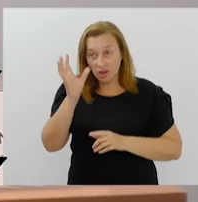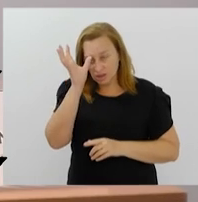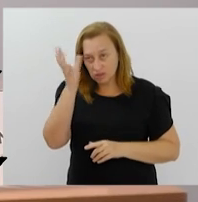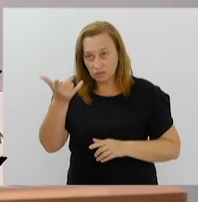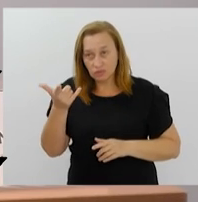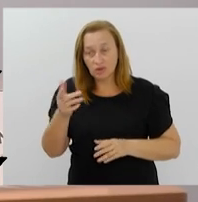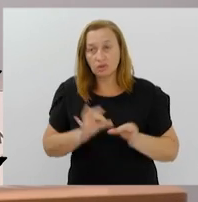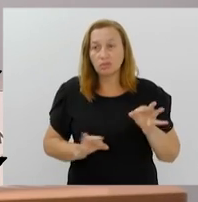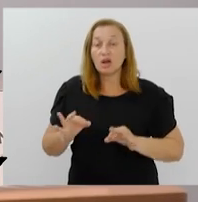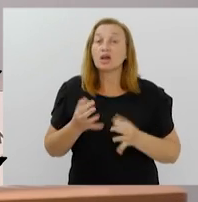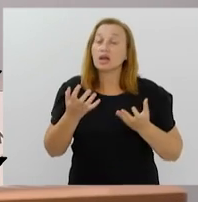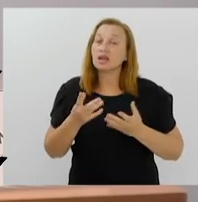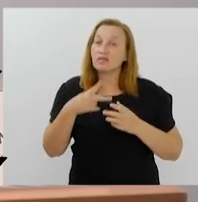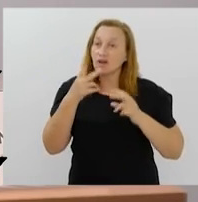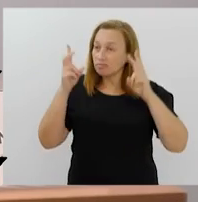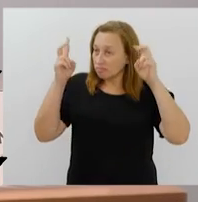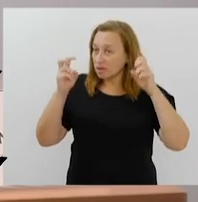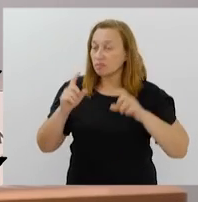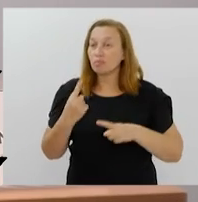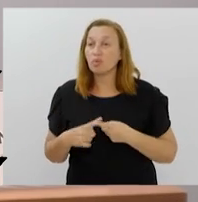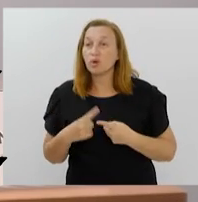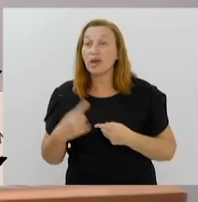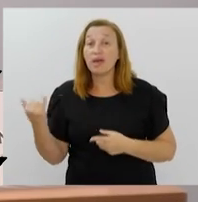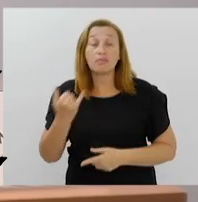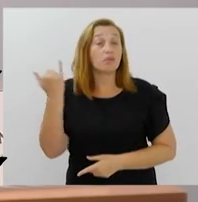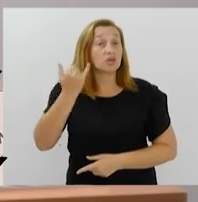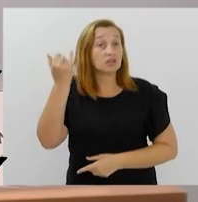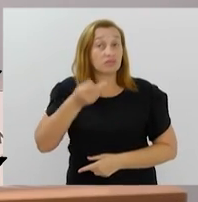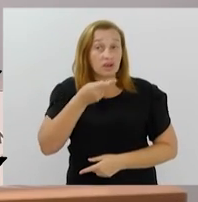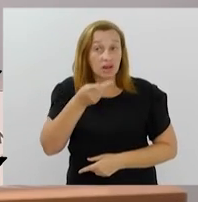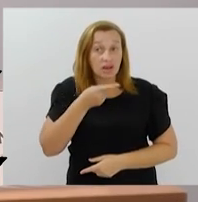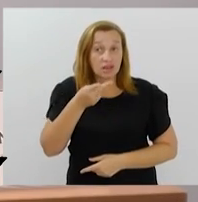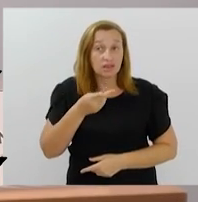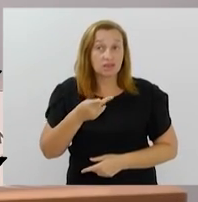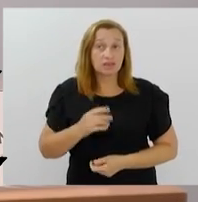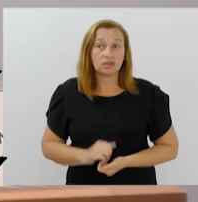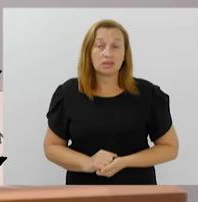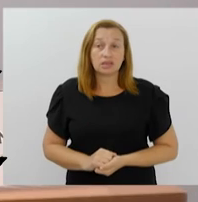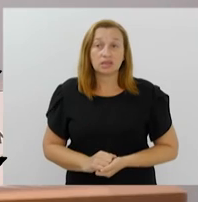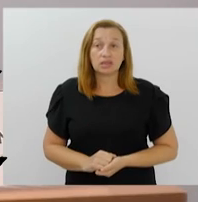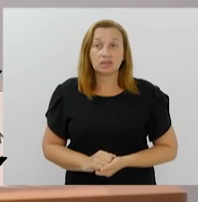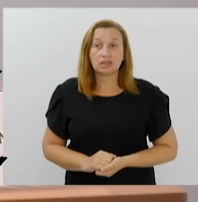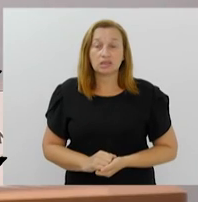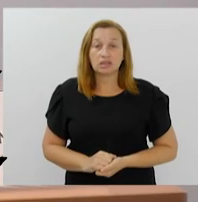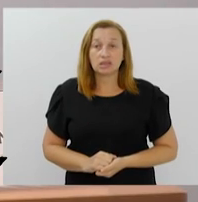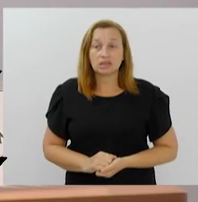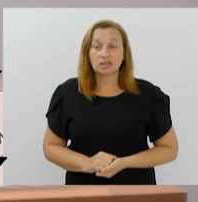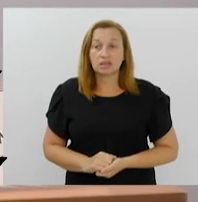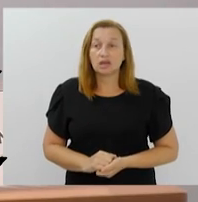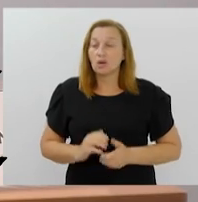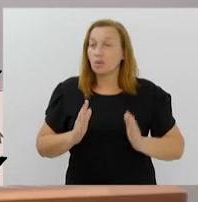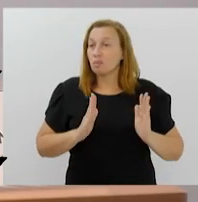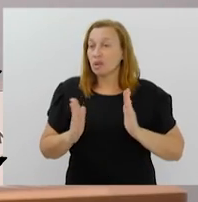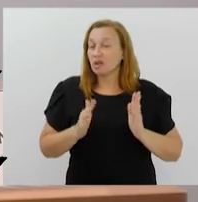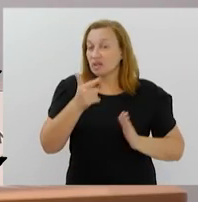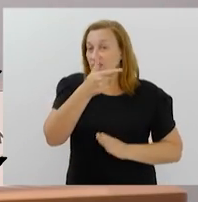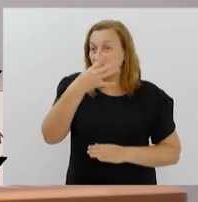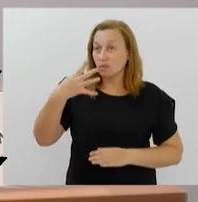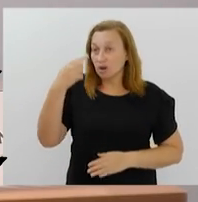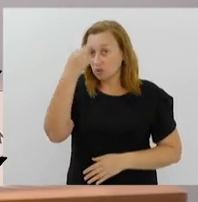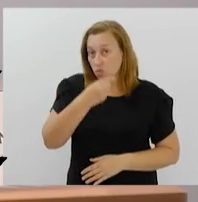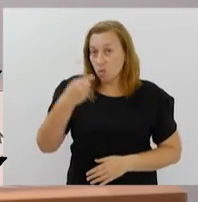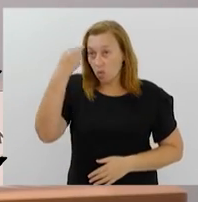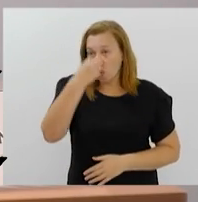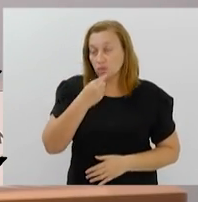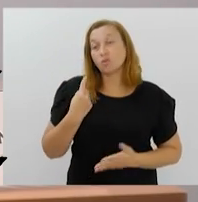esse parêntese porque assim eh é importante dizer que eventualmente seja demandado H um prazo de 24 horas